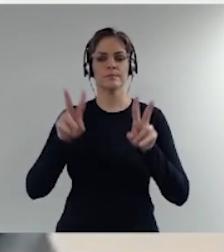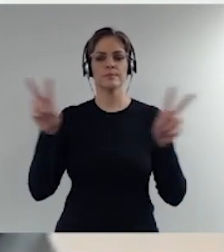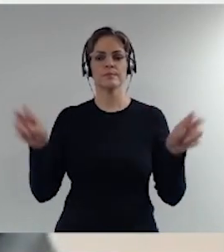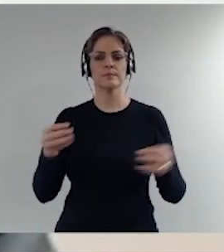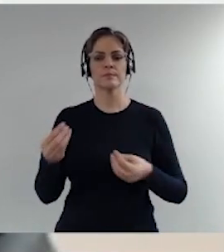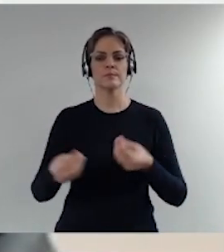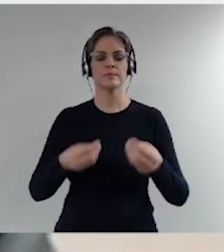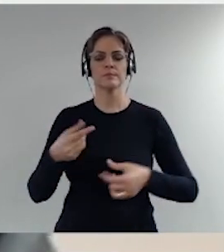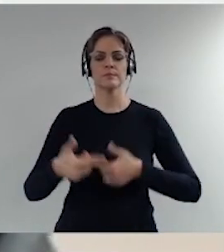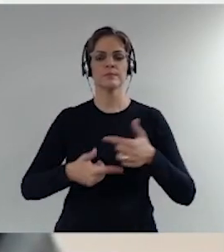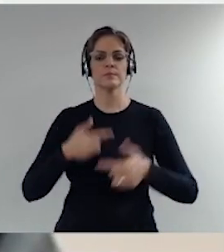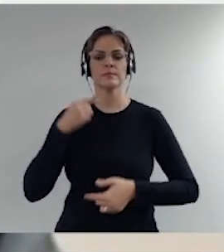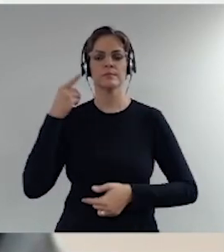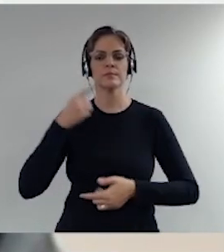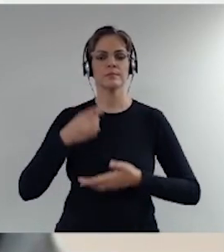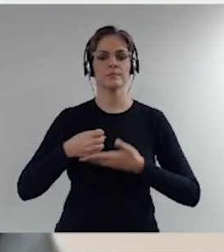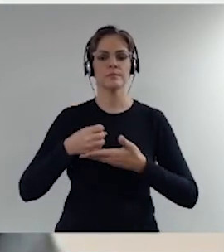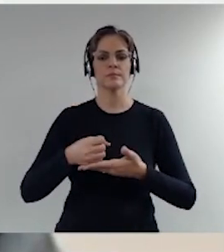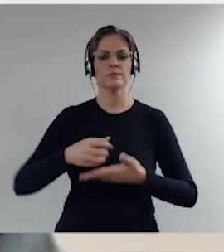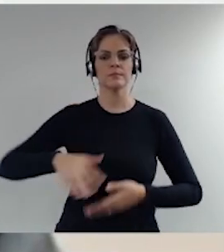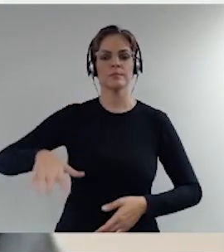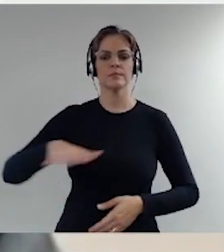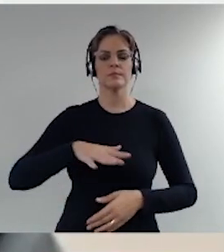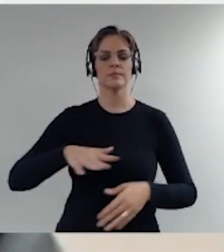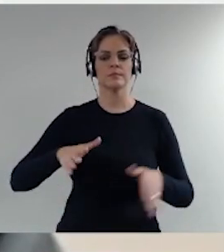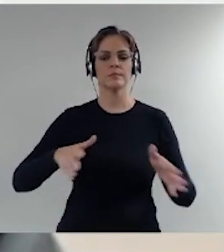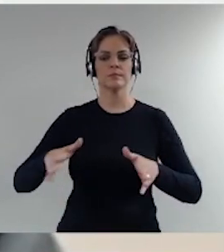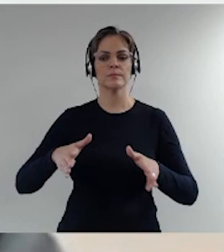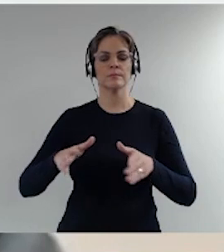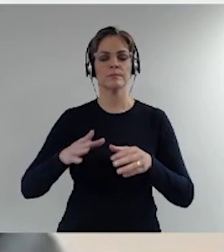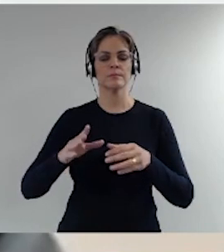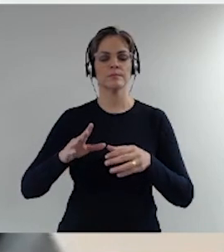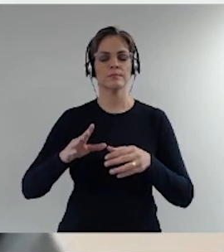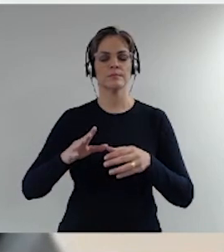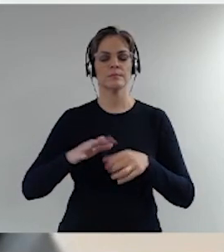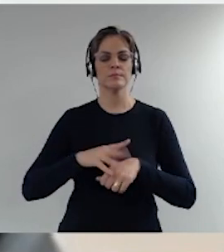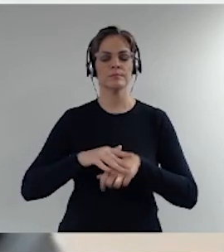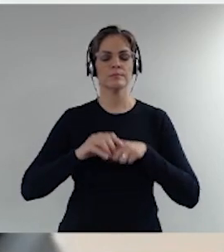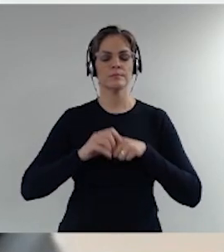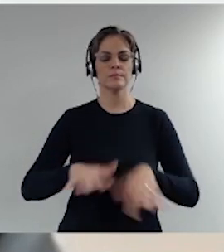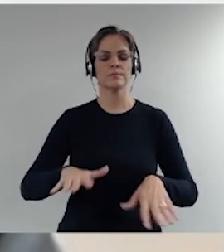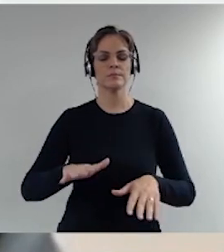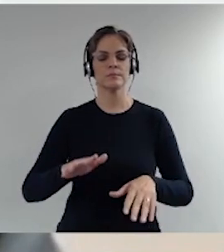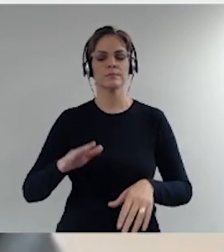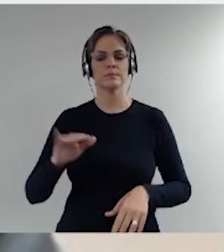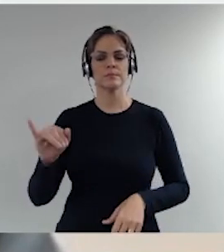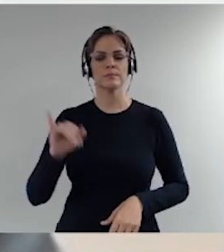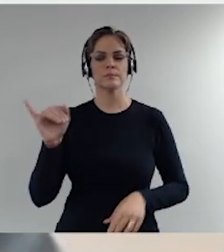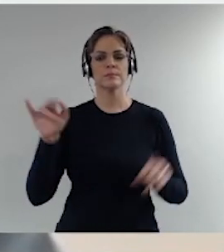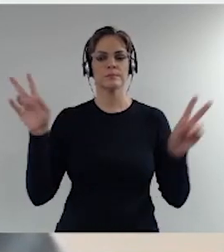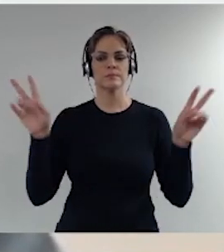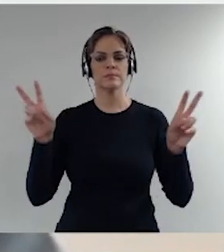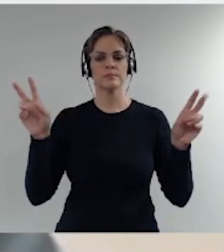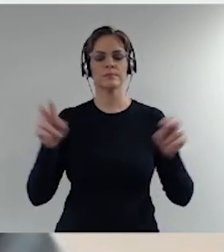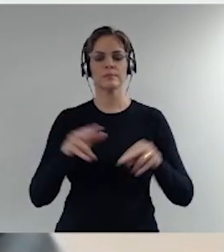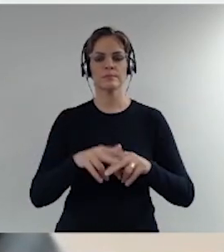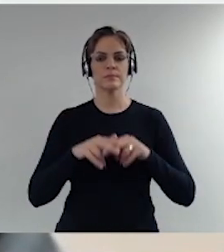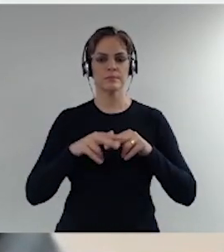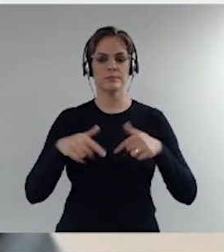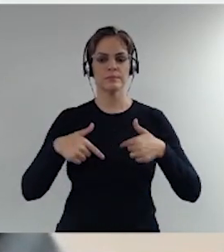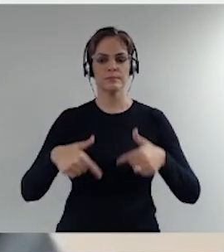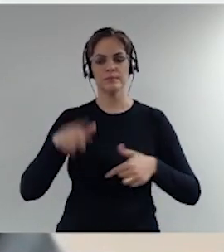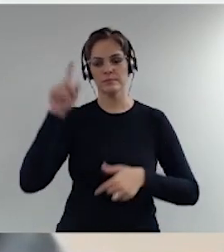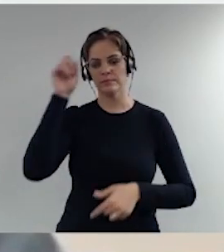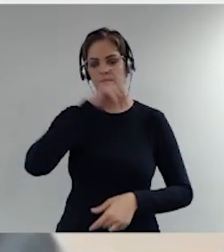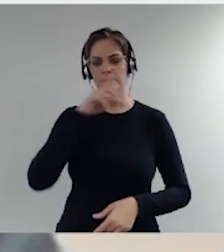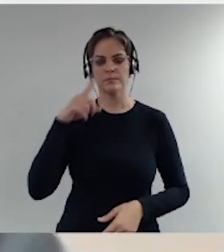em tempos de pandemia. É inegável a pertinência do tema, a sua importância, diante de tudo que a advocacia tem enfrentado